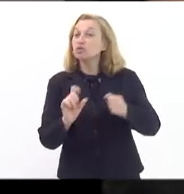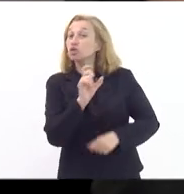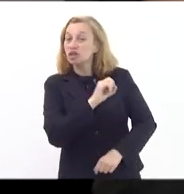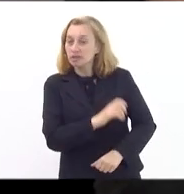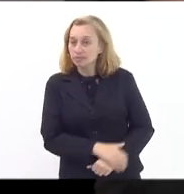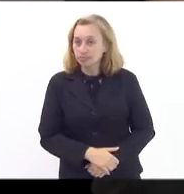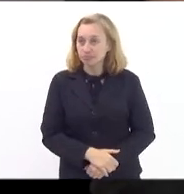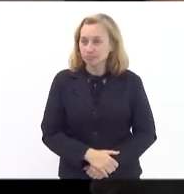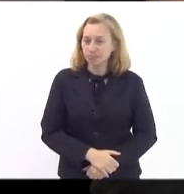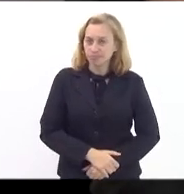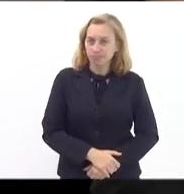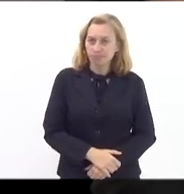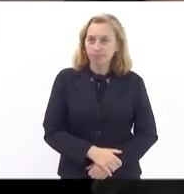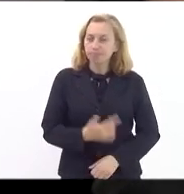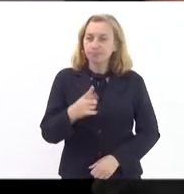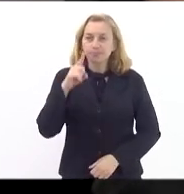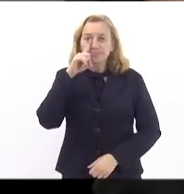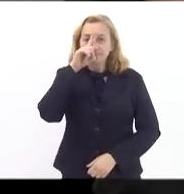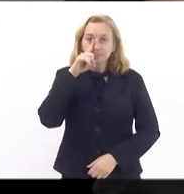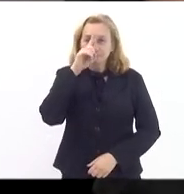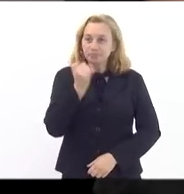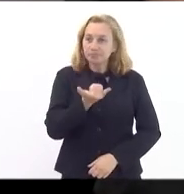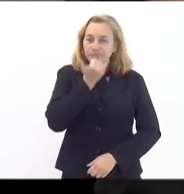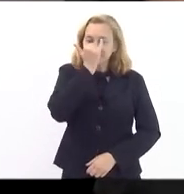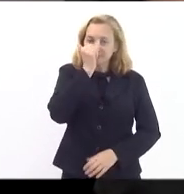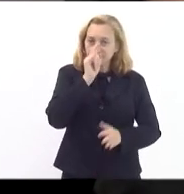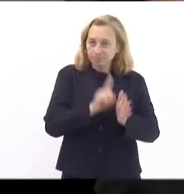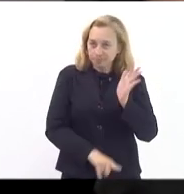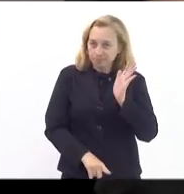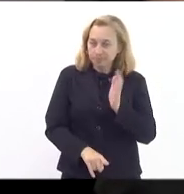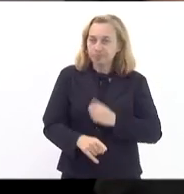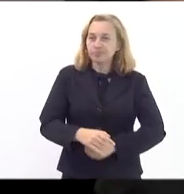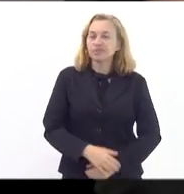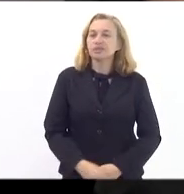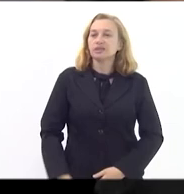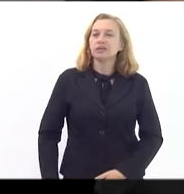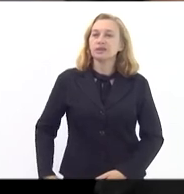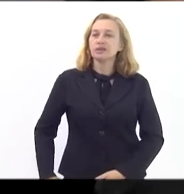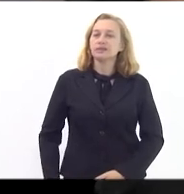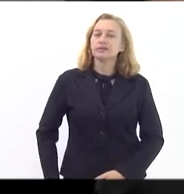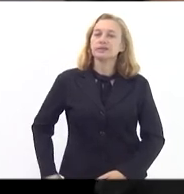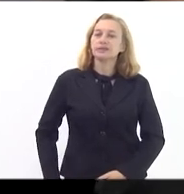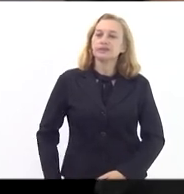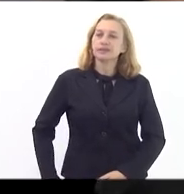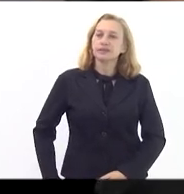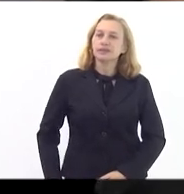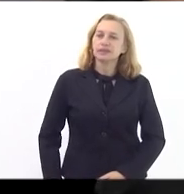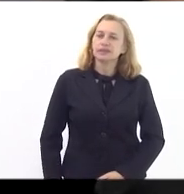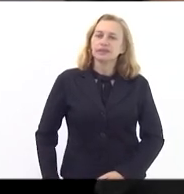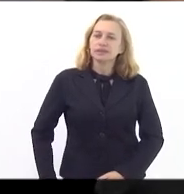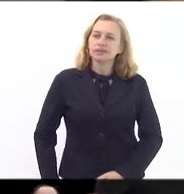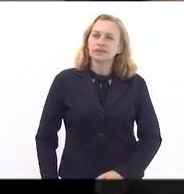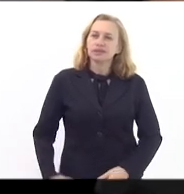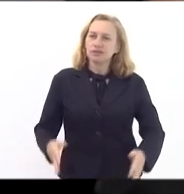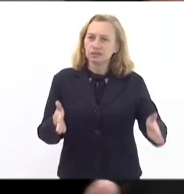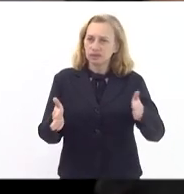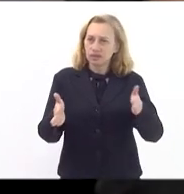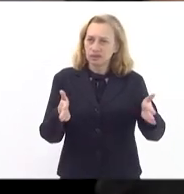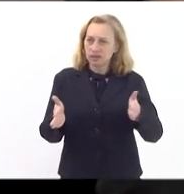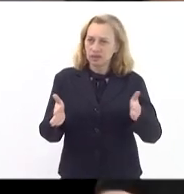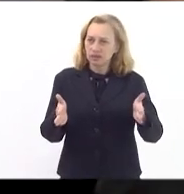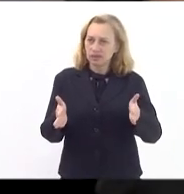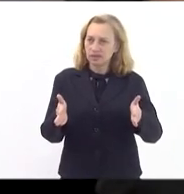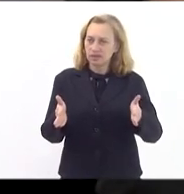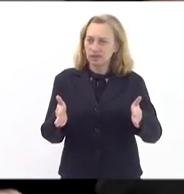para que não haja risco de acidente para reduzir para mitigar isso nós reduzir nós aumentamos o intervalo entre os trens